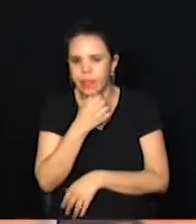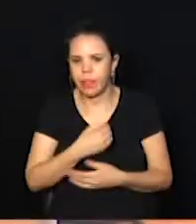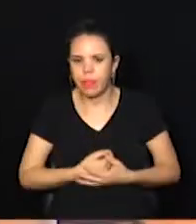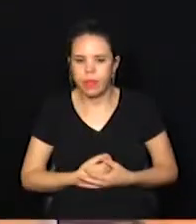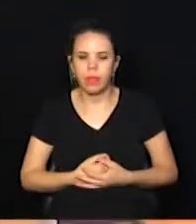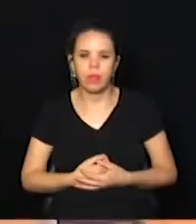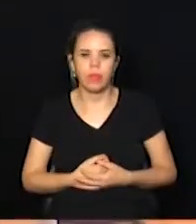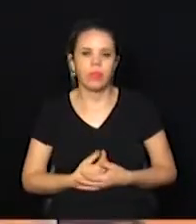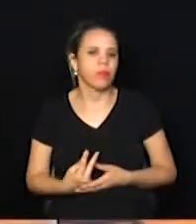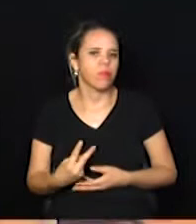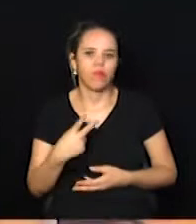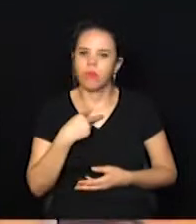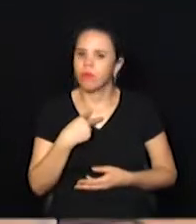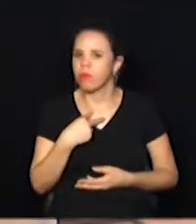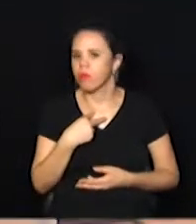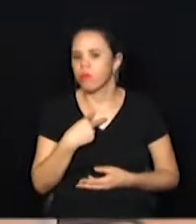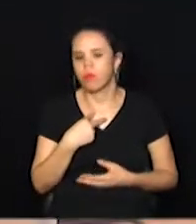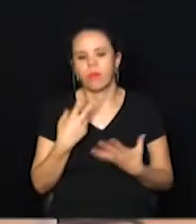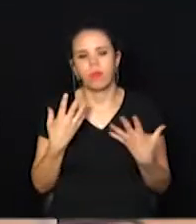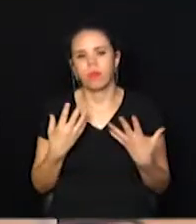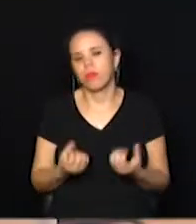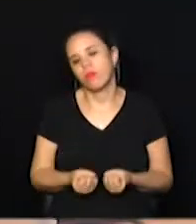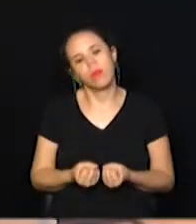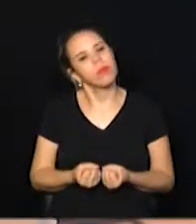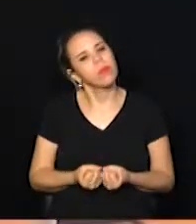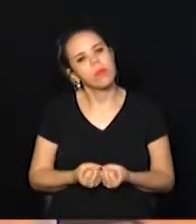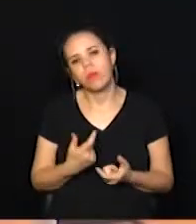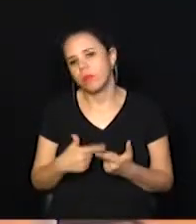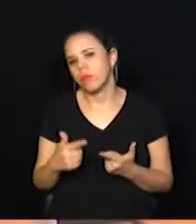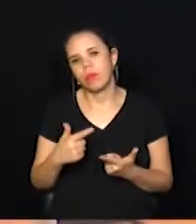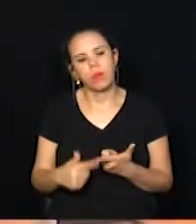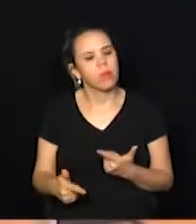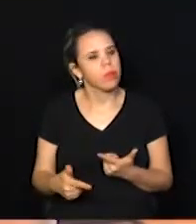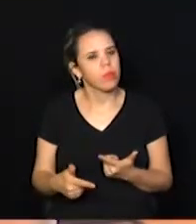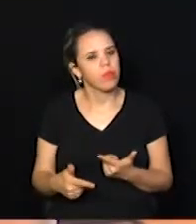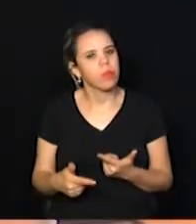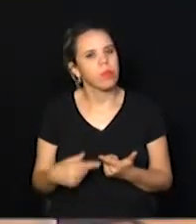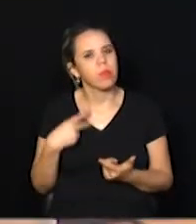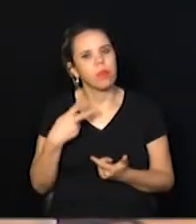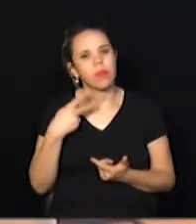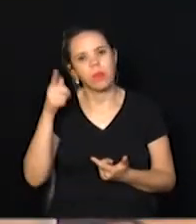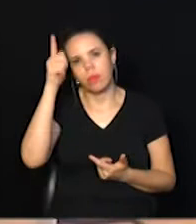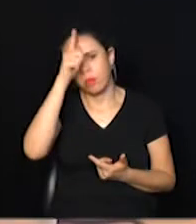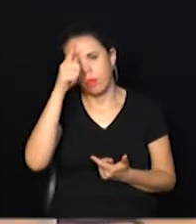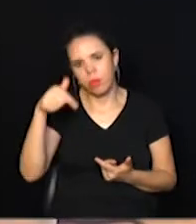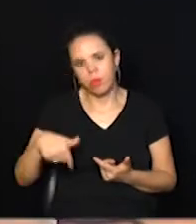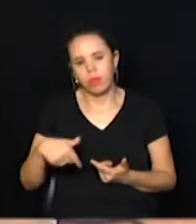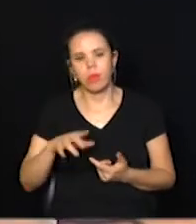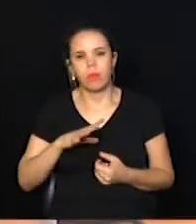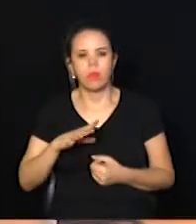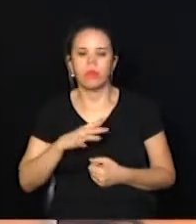que não podemos permitir a impunidade. Vereador Gustavo Peta, nosso